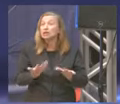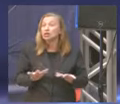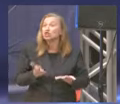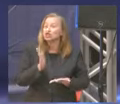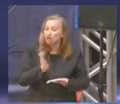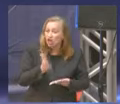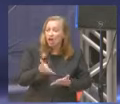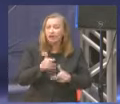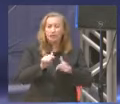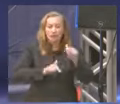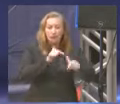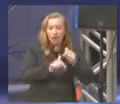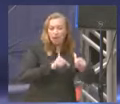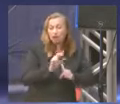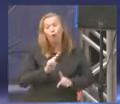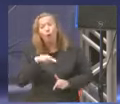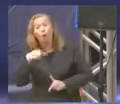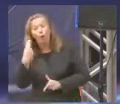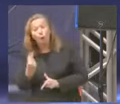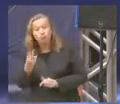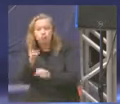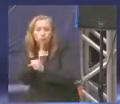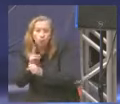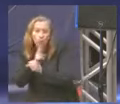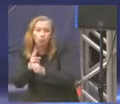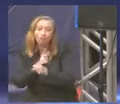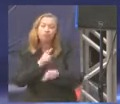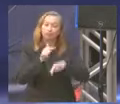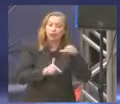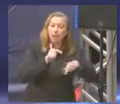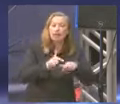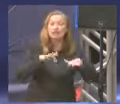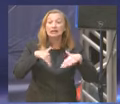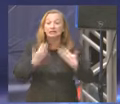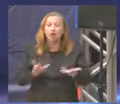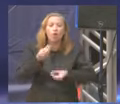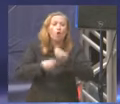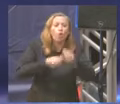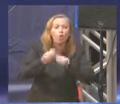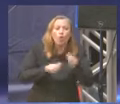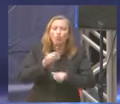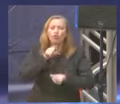já empregadas ou procurando emprego. Então, como é que você